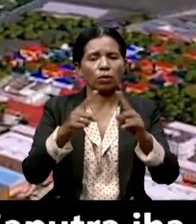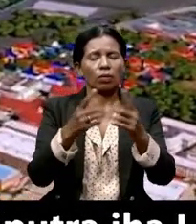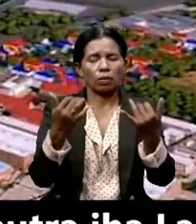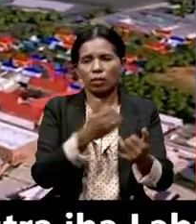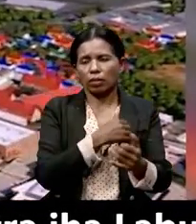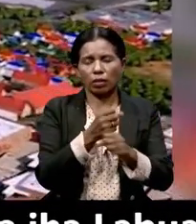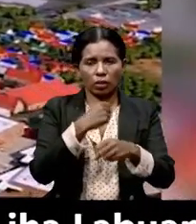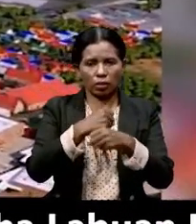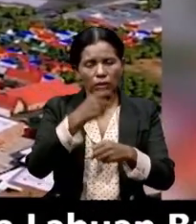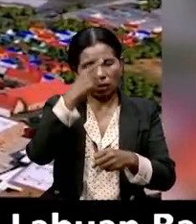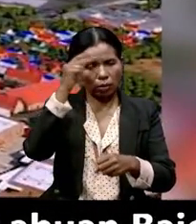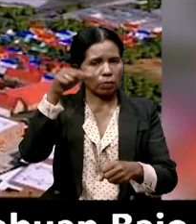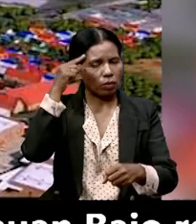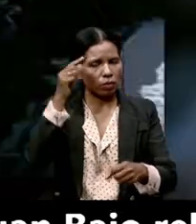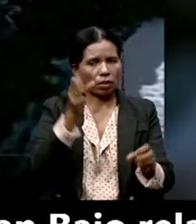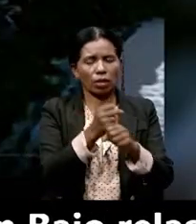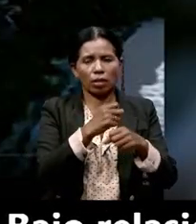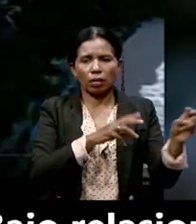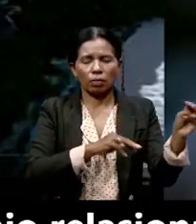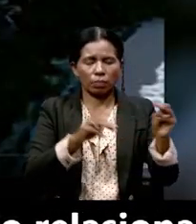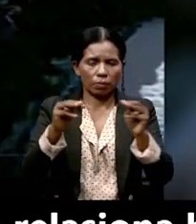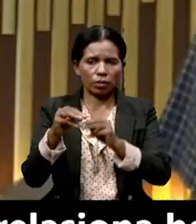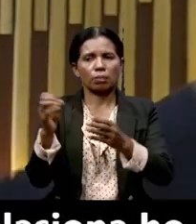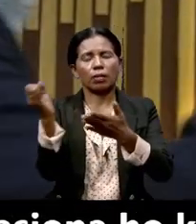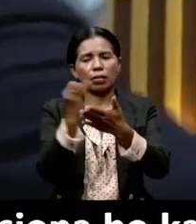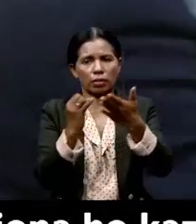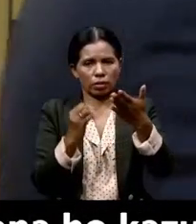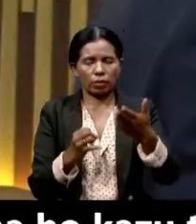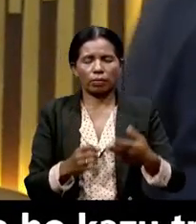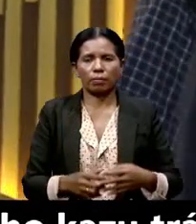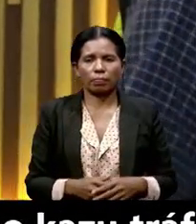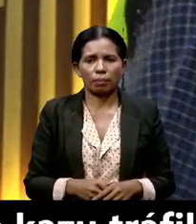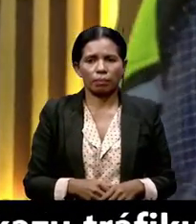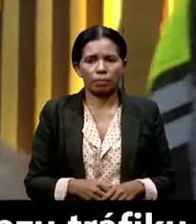realiza, tamba governo se halo mudança ba desenho. Equipa cobertura, GMN.